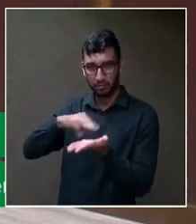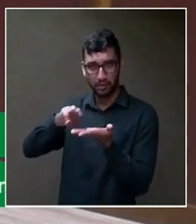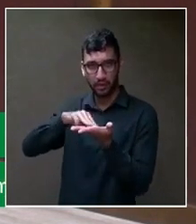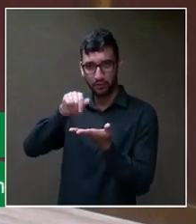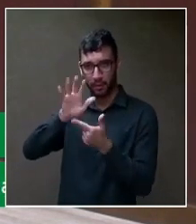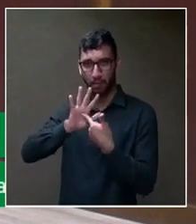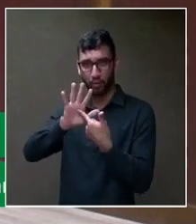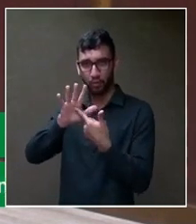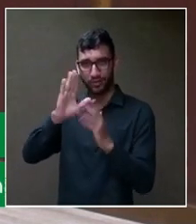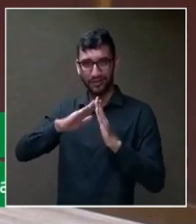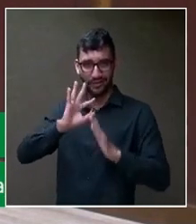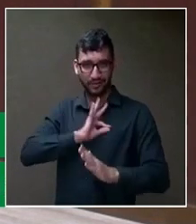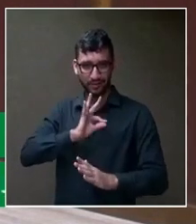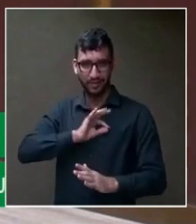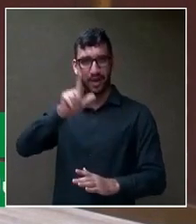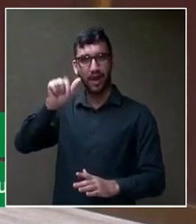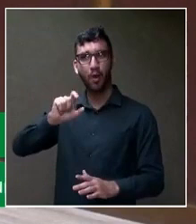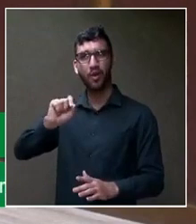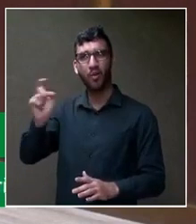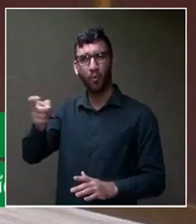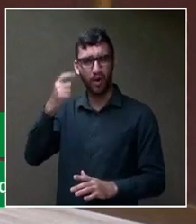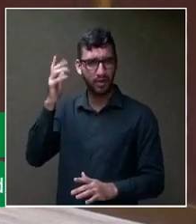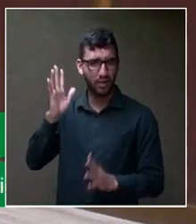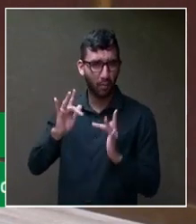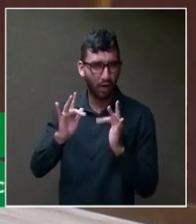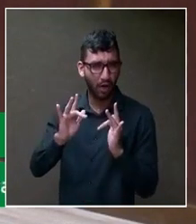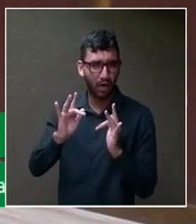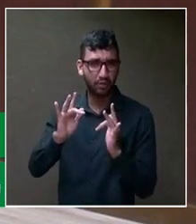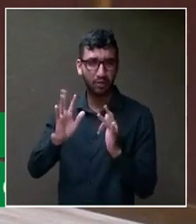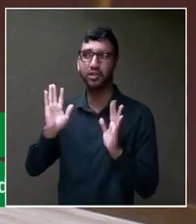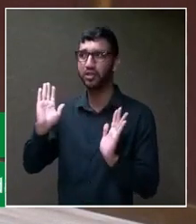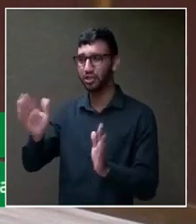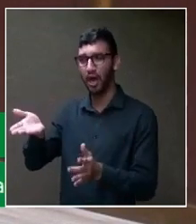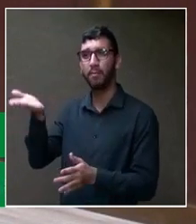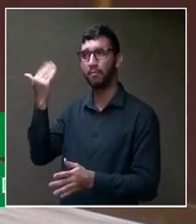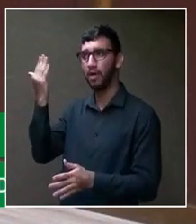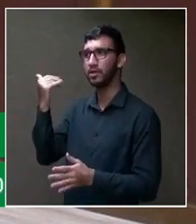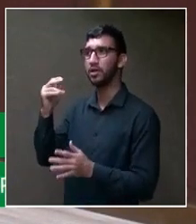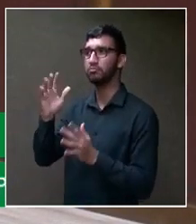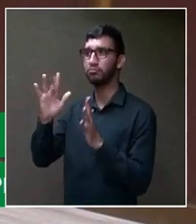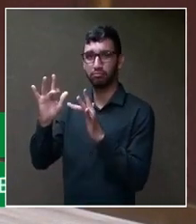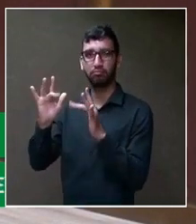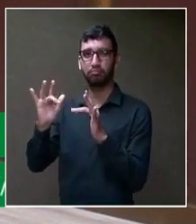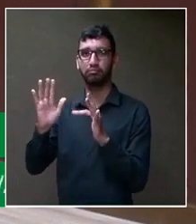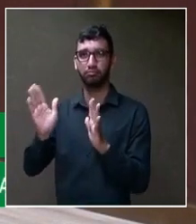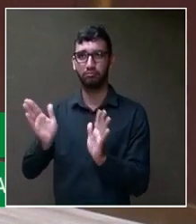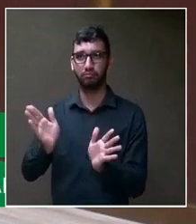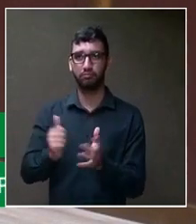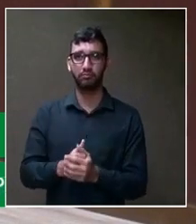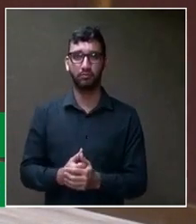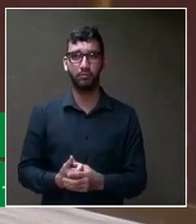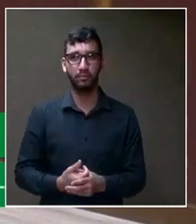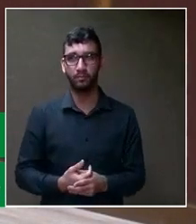na delegacia, tinha sido namorado dela, era ex-namorado? Já tinha sido namorado. Tá.